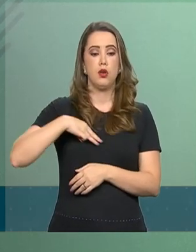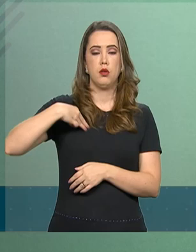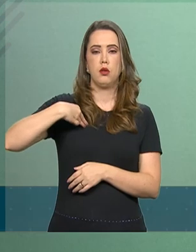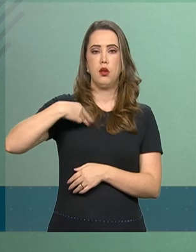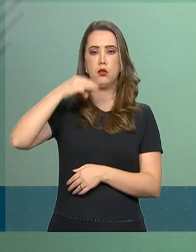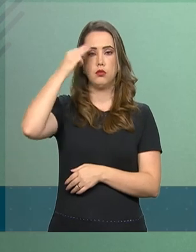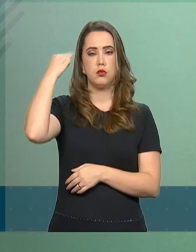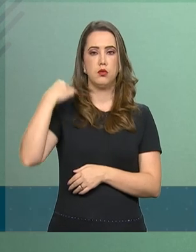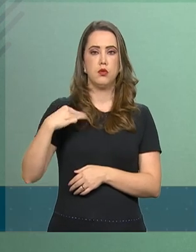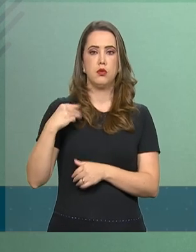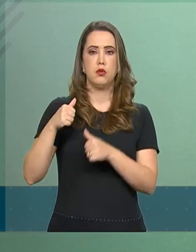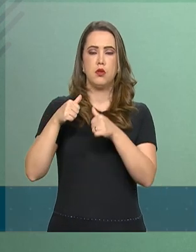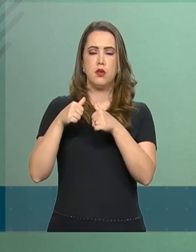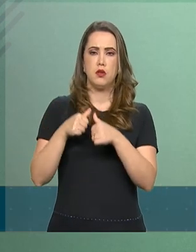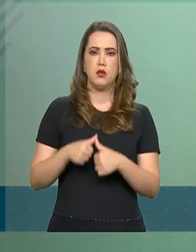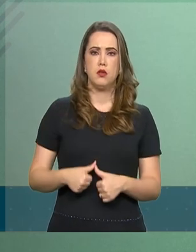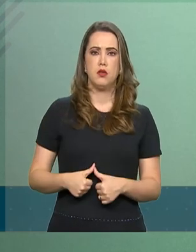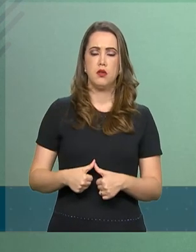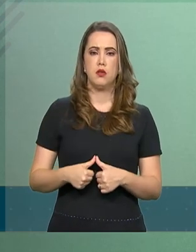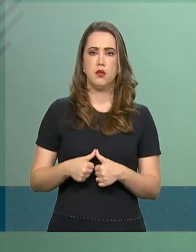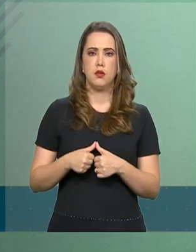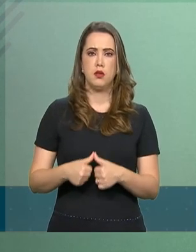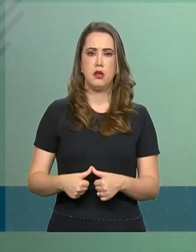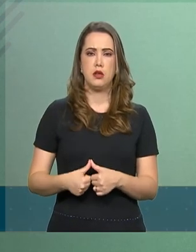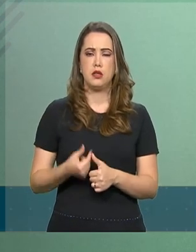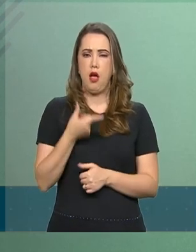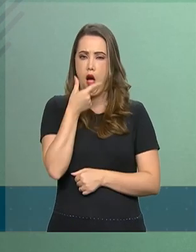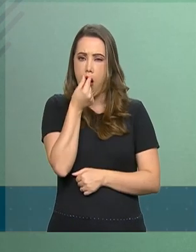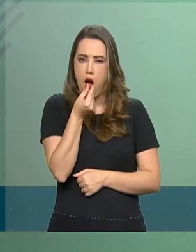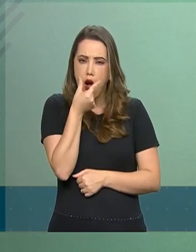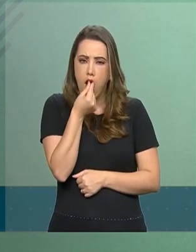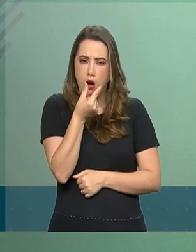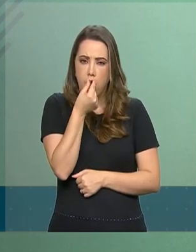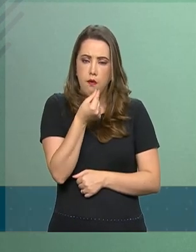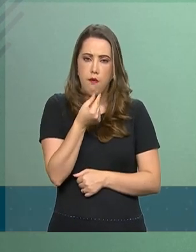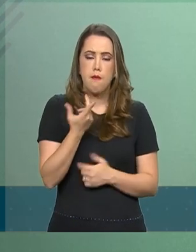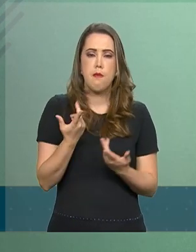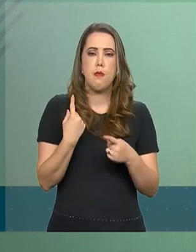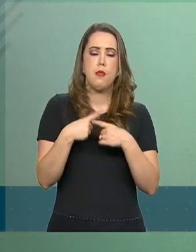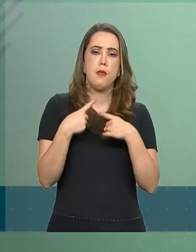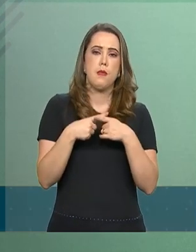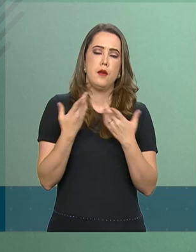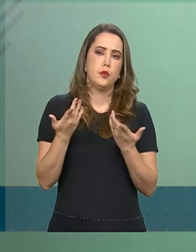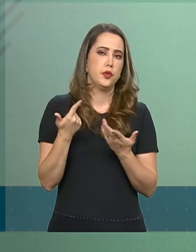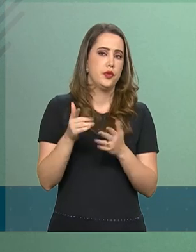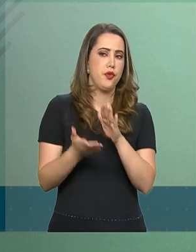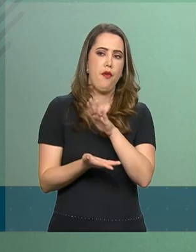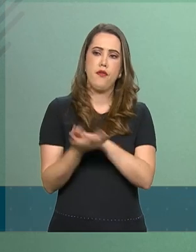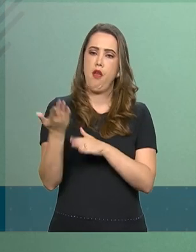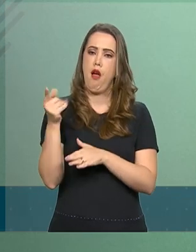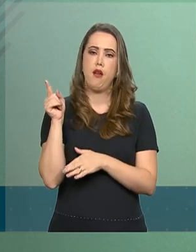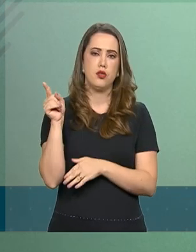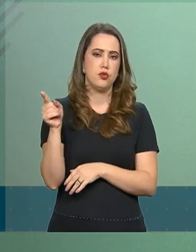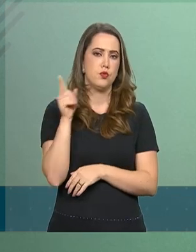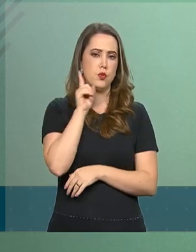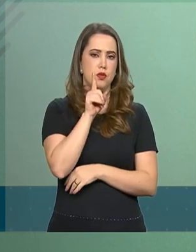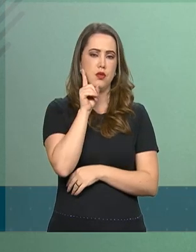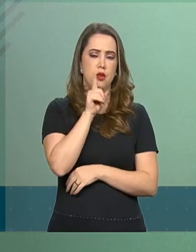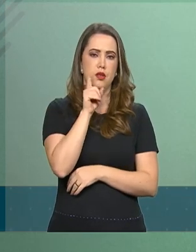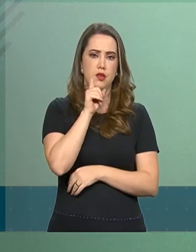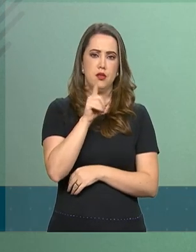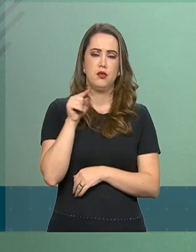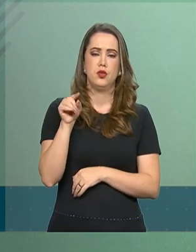encontra-se em estado é grande pau racing e adu a razão pela qual uma viagem nessas condições